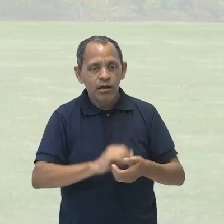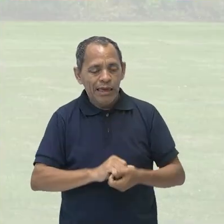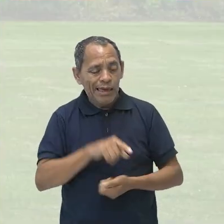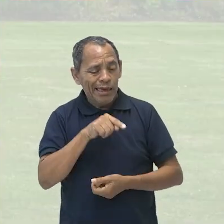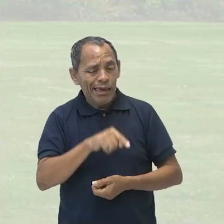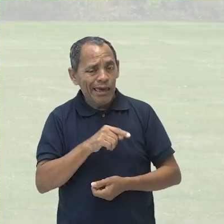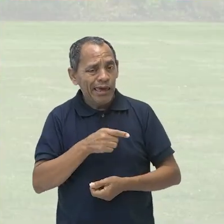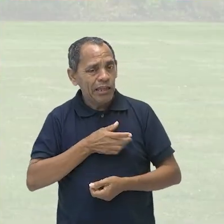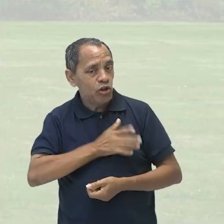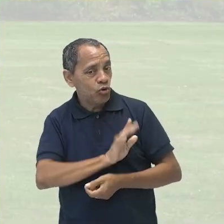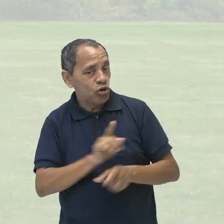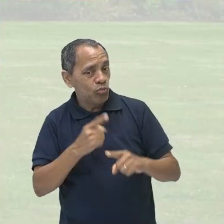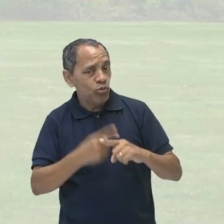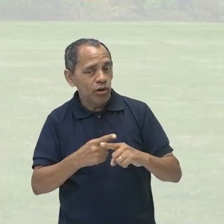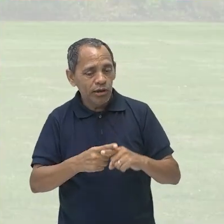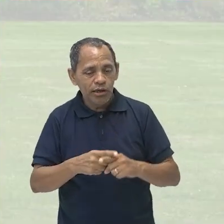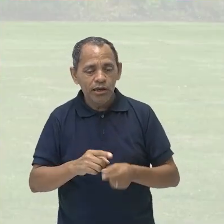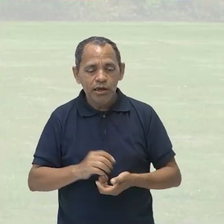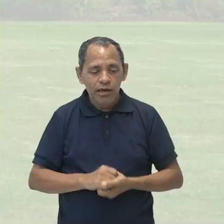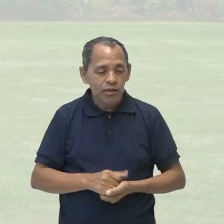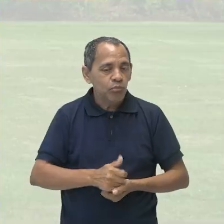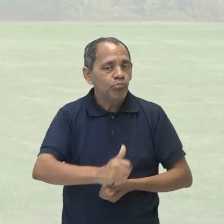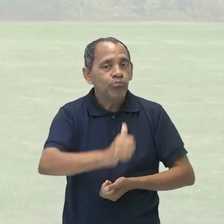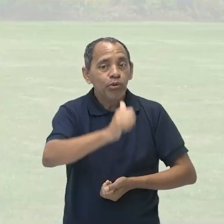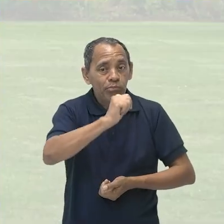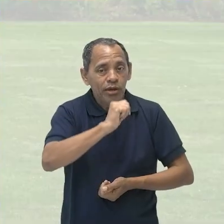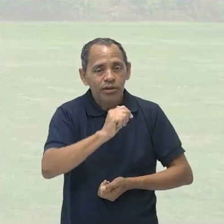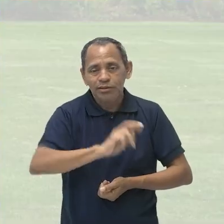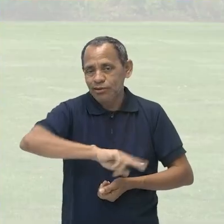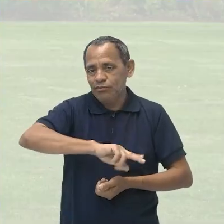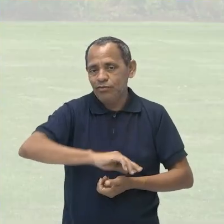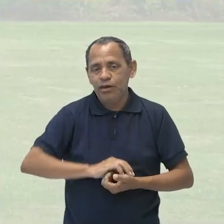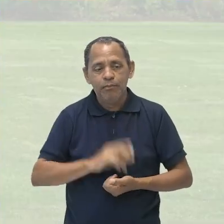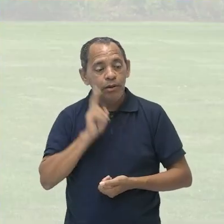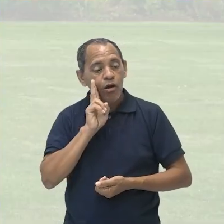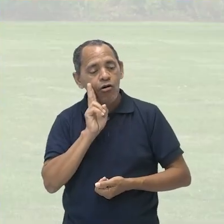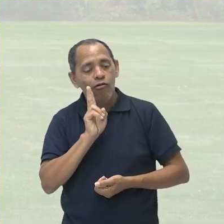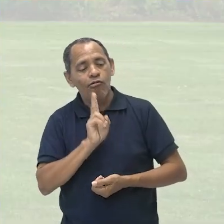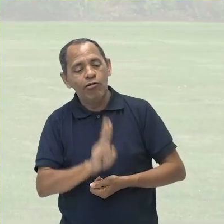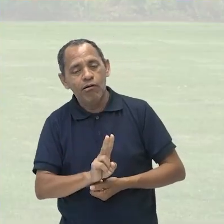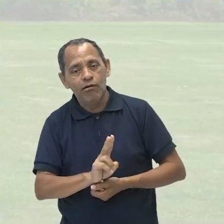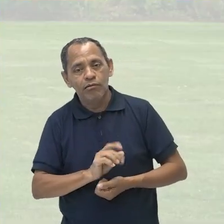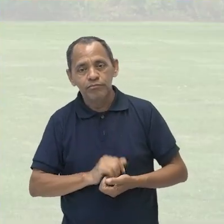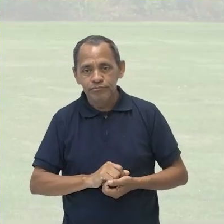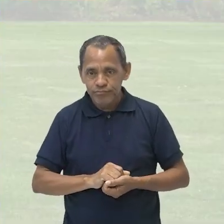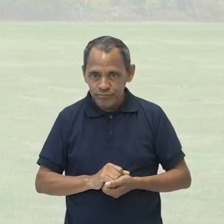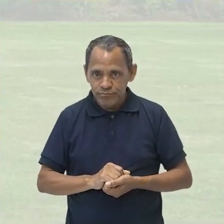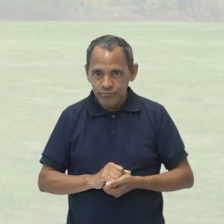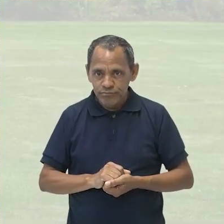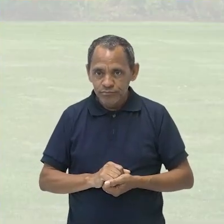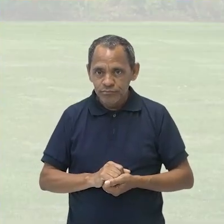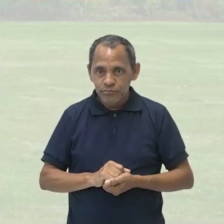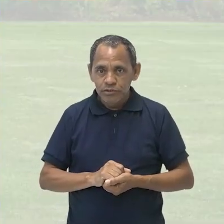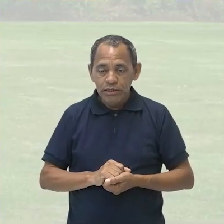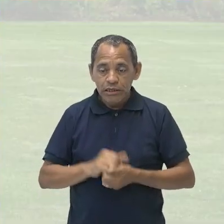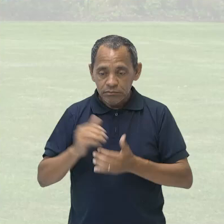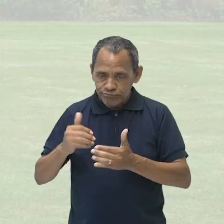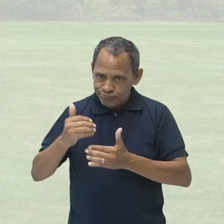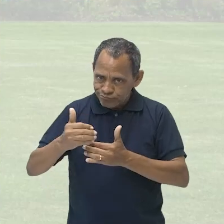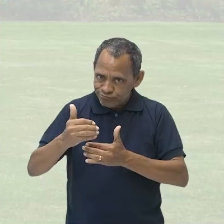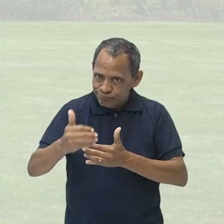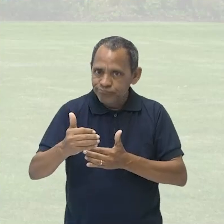bebida, né? Então, isso é uma forma de olhar essa realidade que ele está descrevendo. E com o passar do tempo, em que